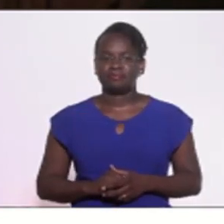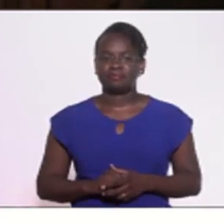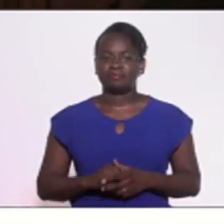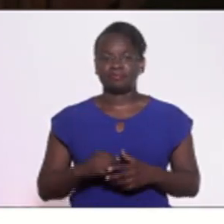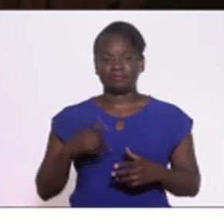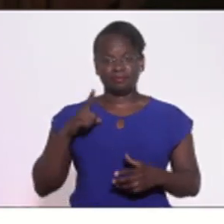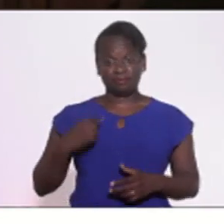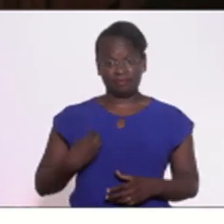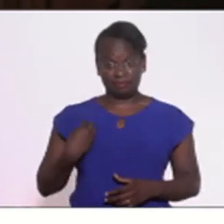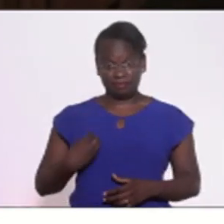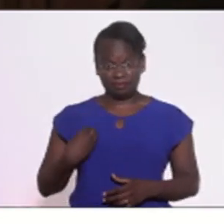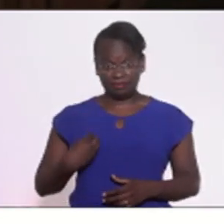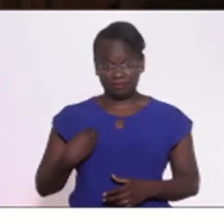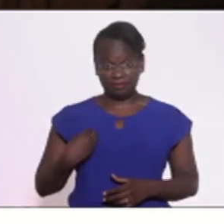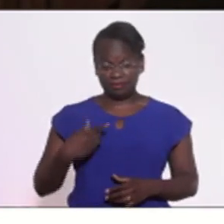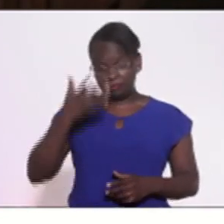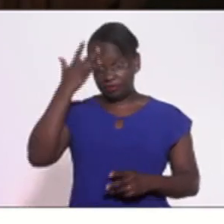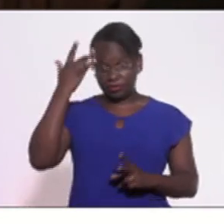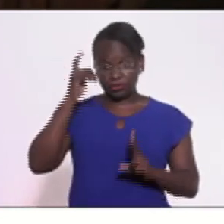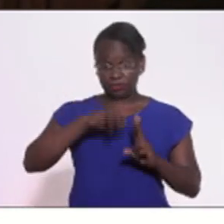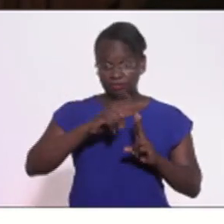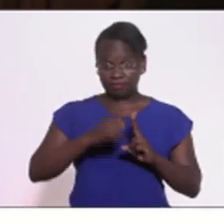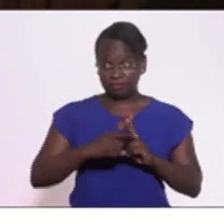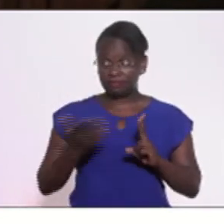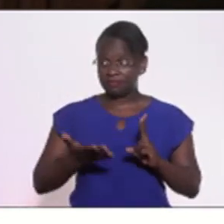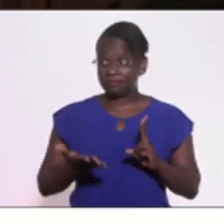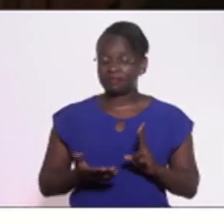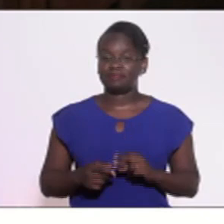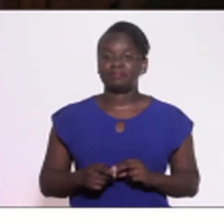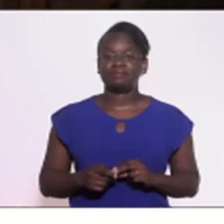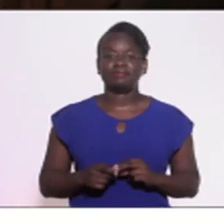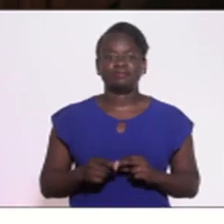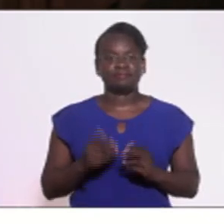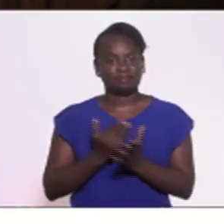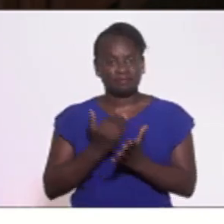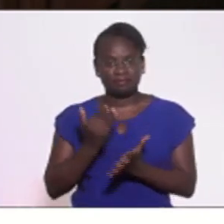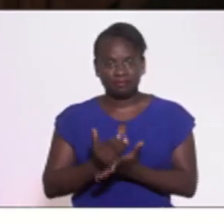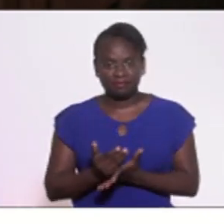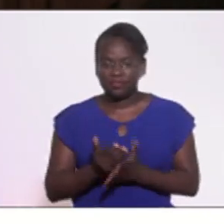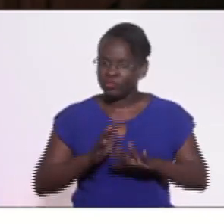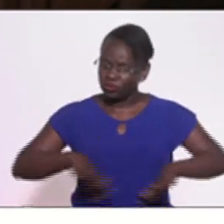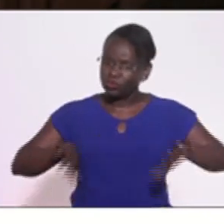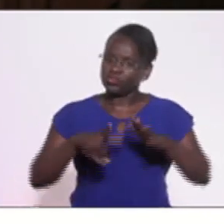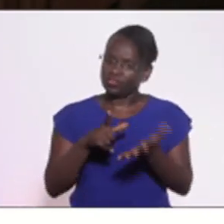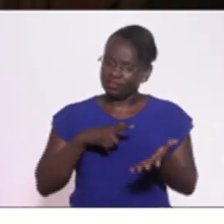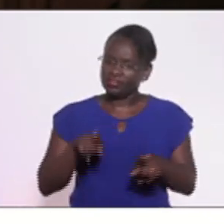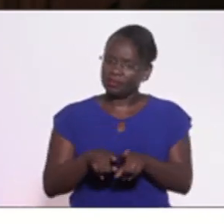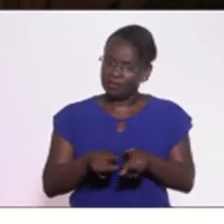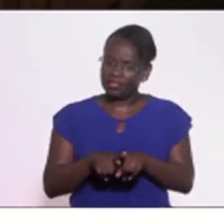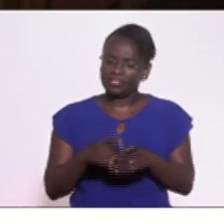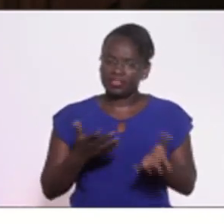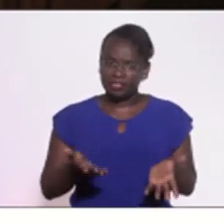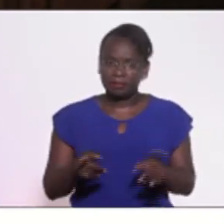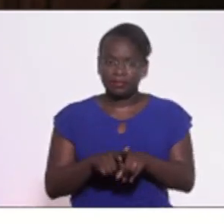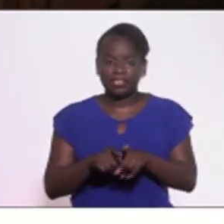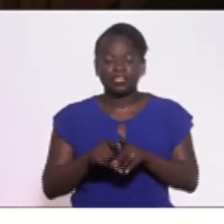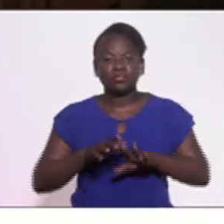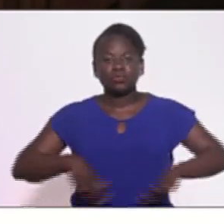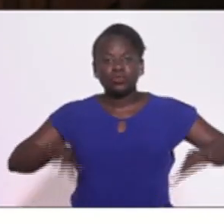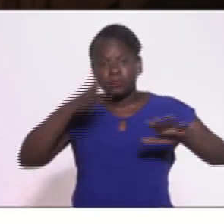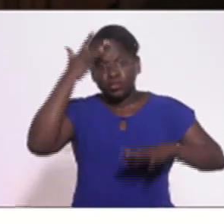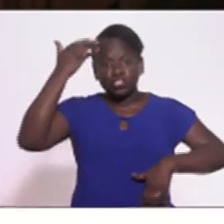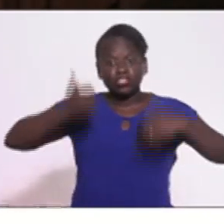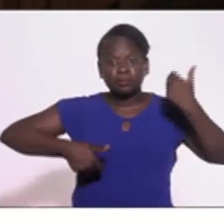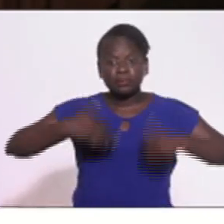A presença de 2 figuras aqui hoje, além de todos vocês e além de todos que